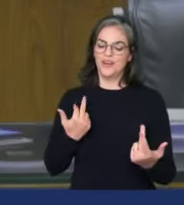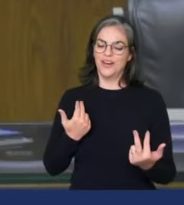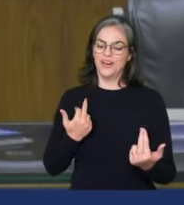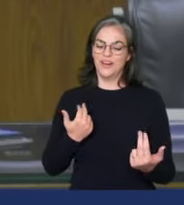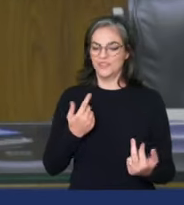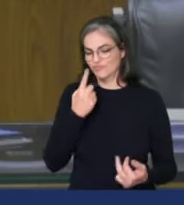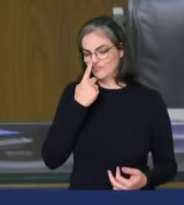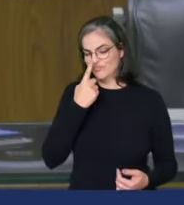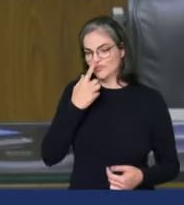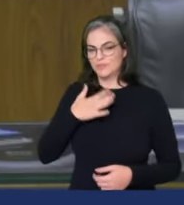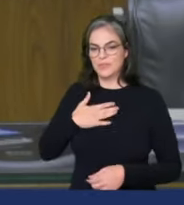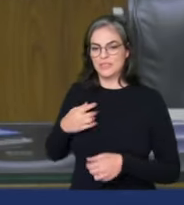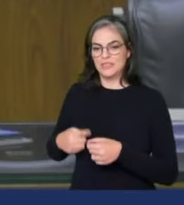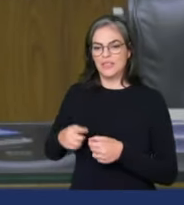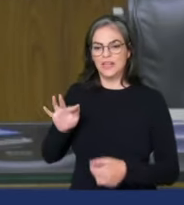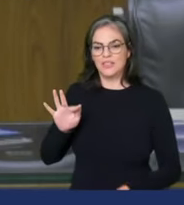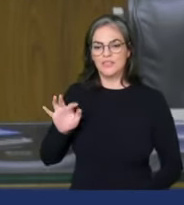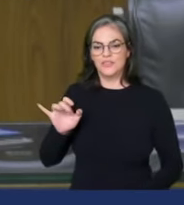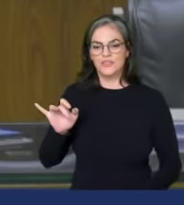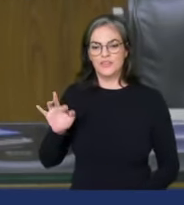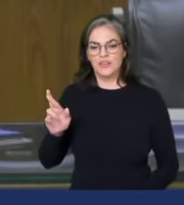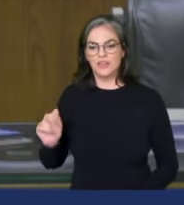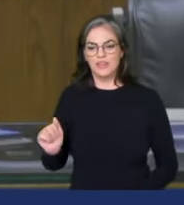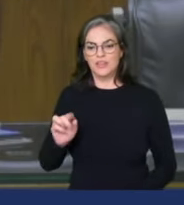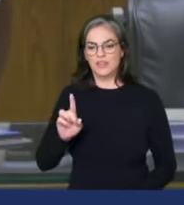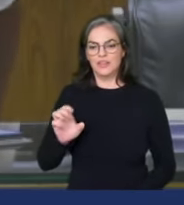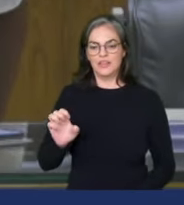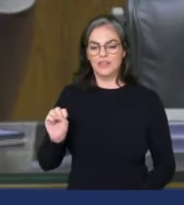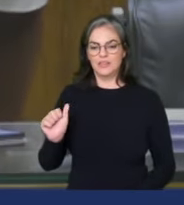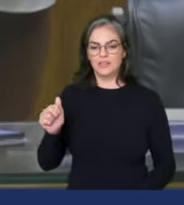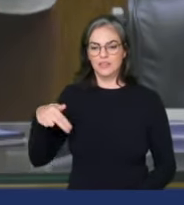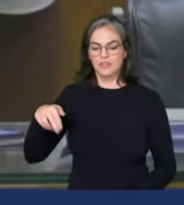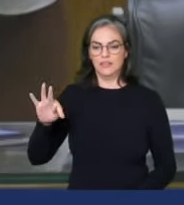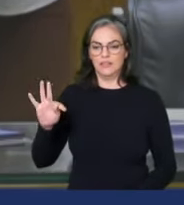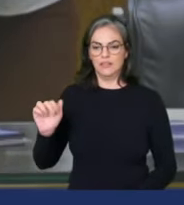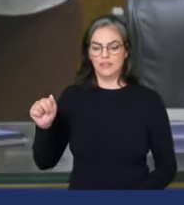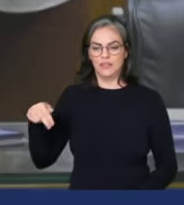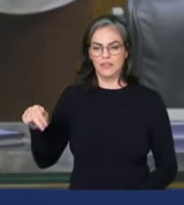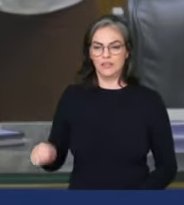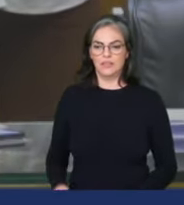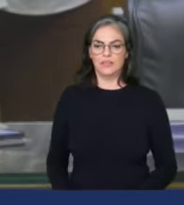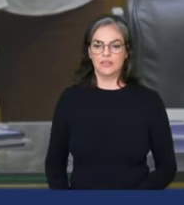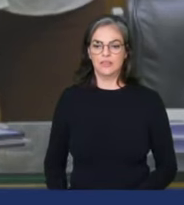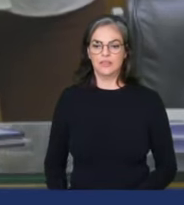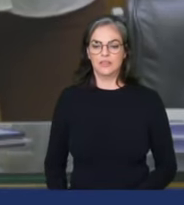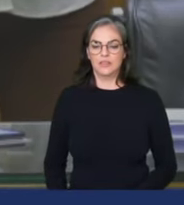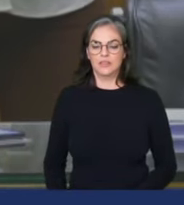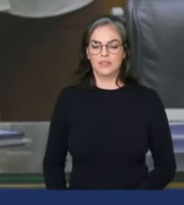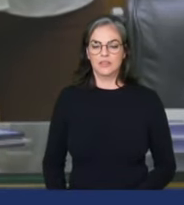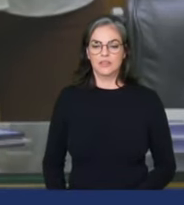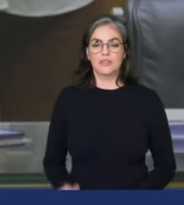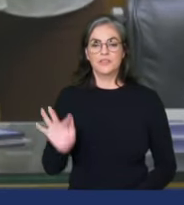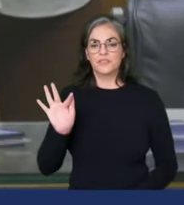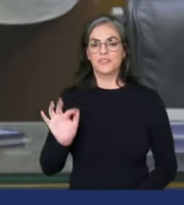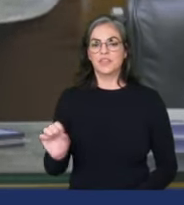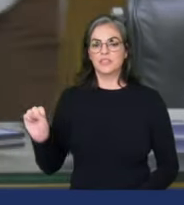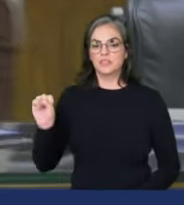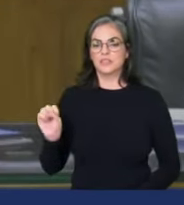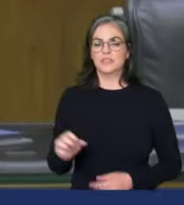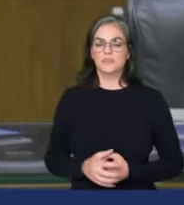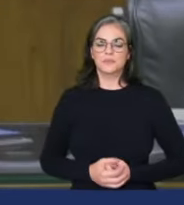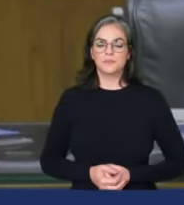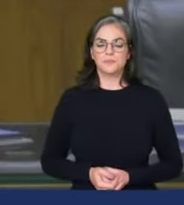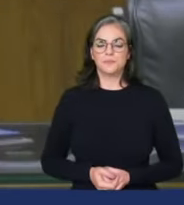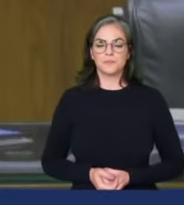ele vai por certo também deixar aqui importante intervenção sobre essa temática. O Paulo César